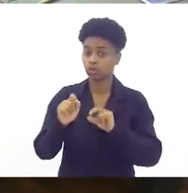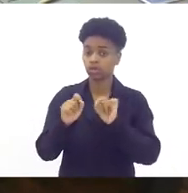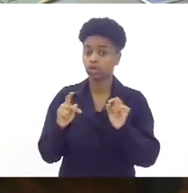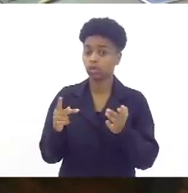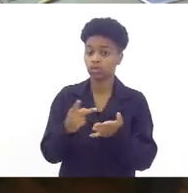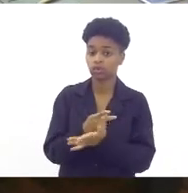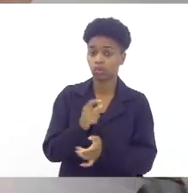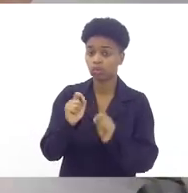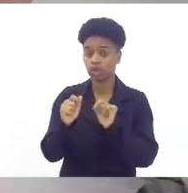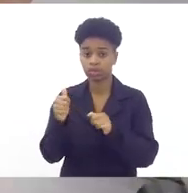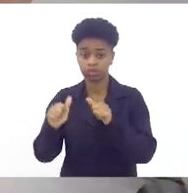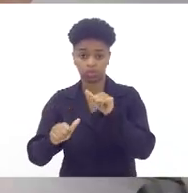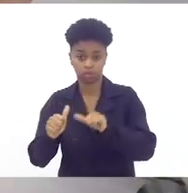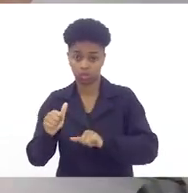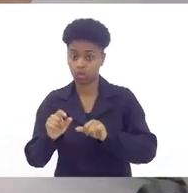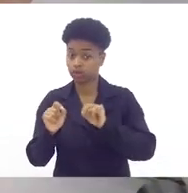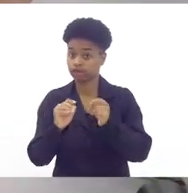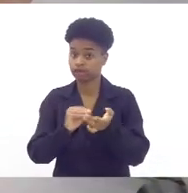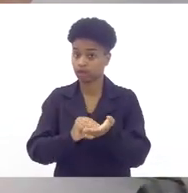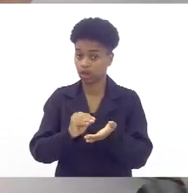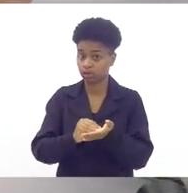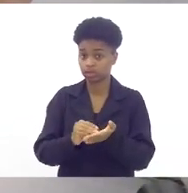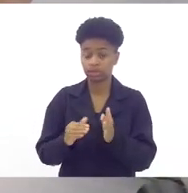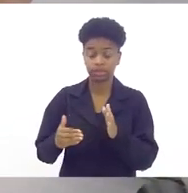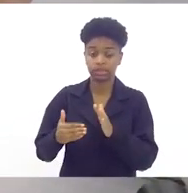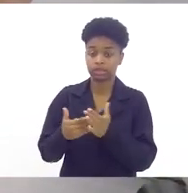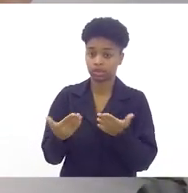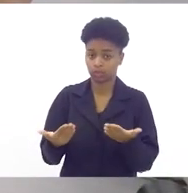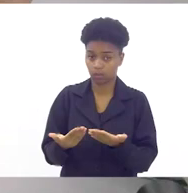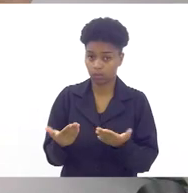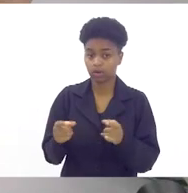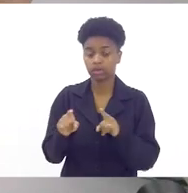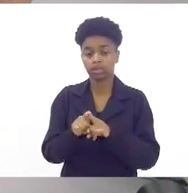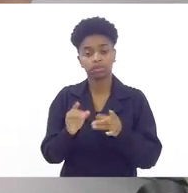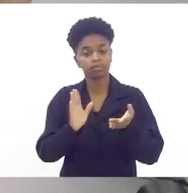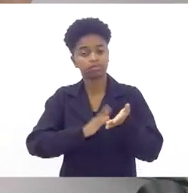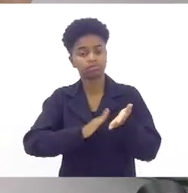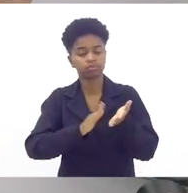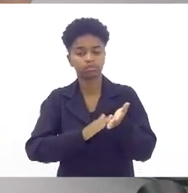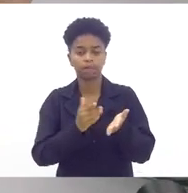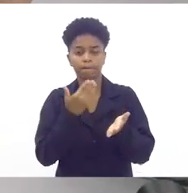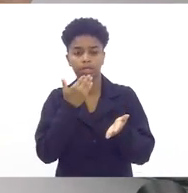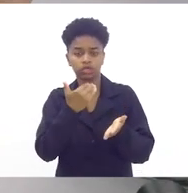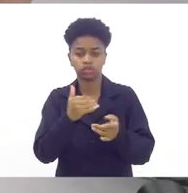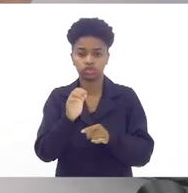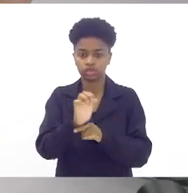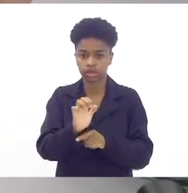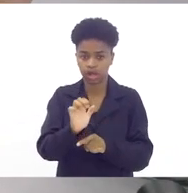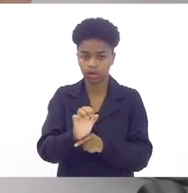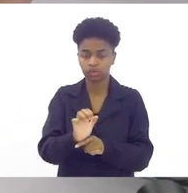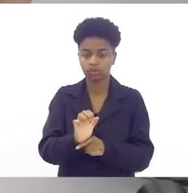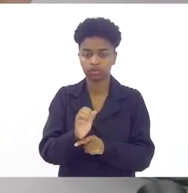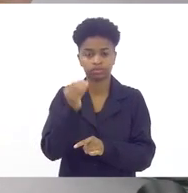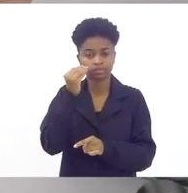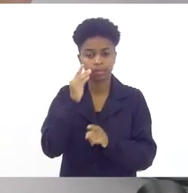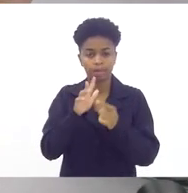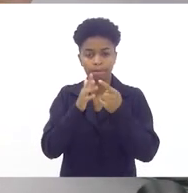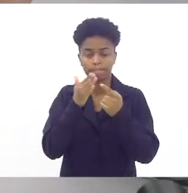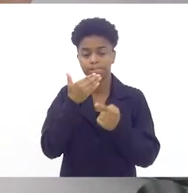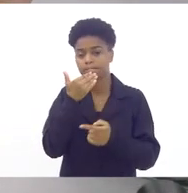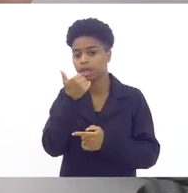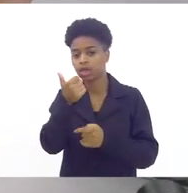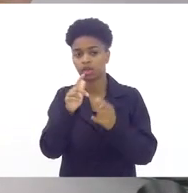o que que não foi feito até então E cobrar do Estado a questão de melhoria